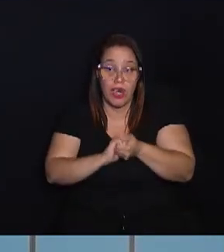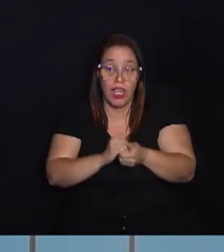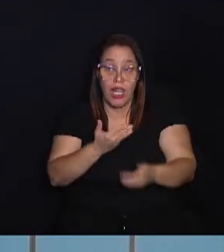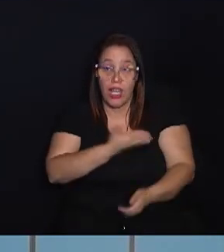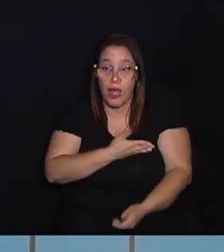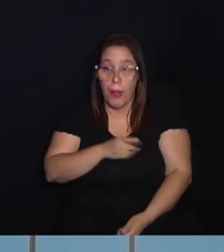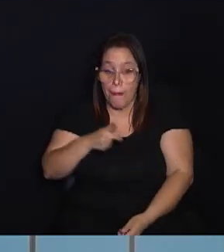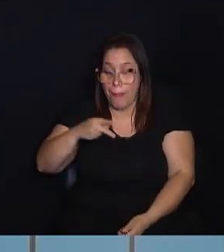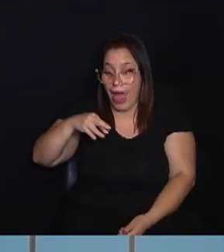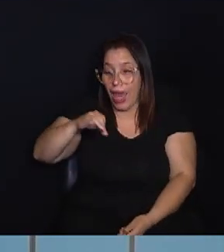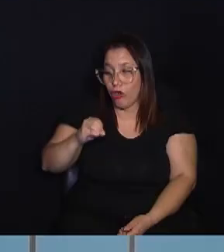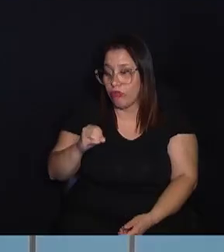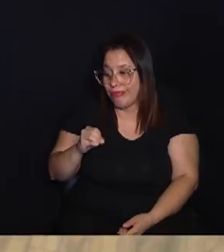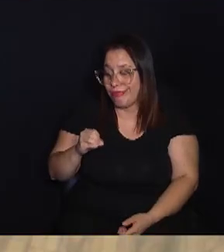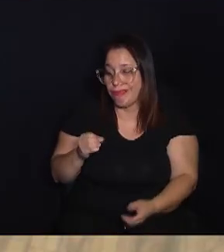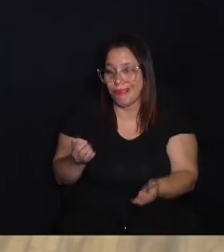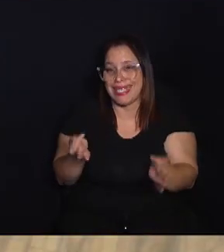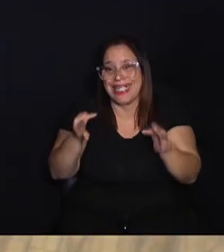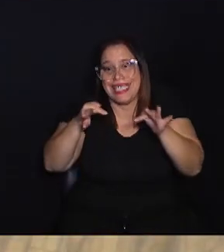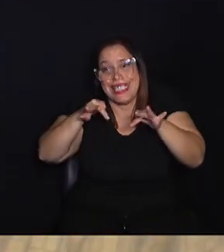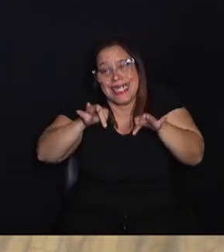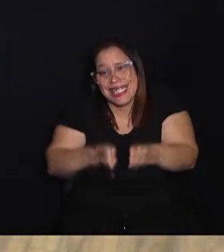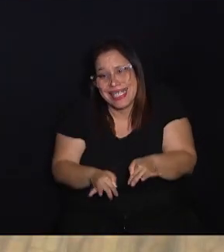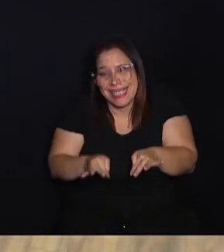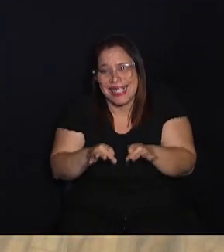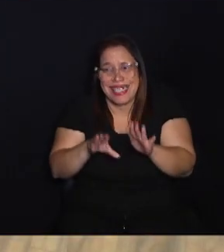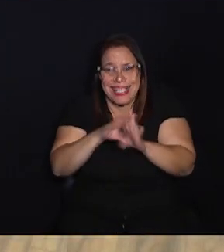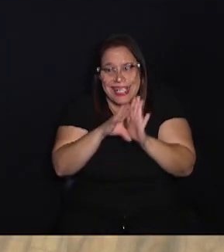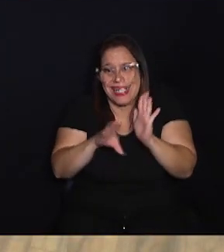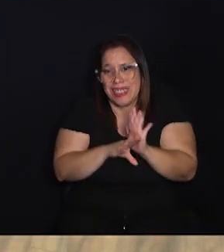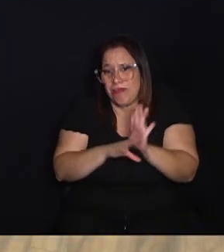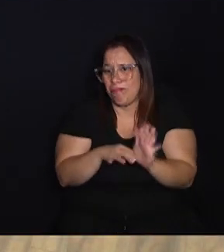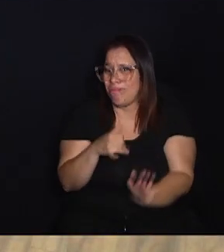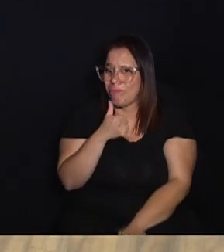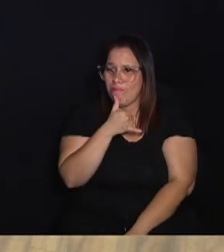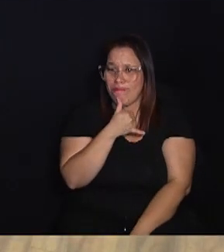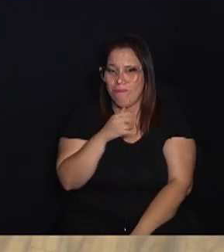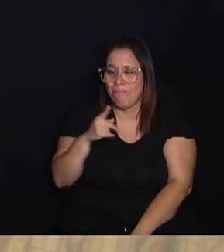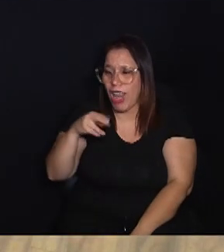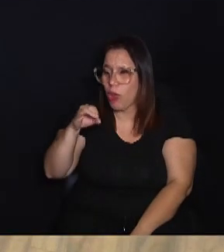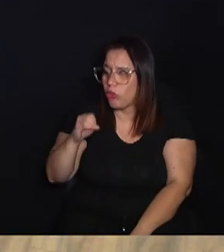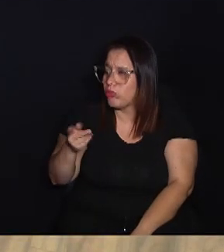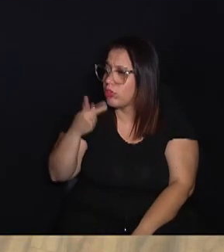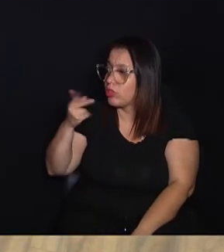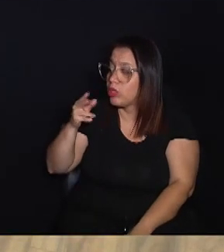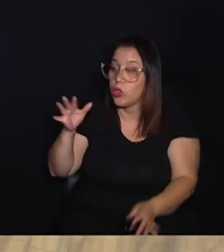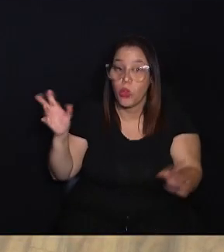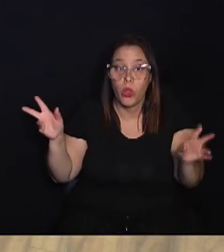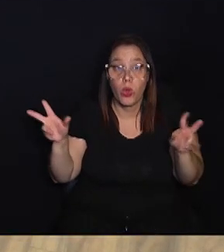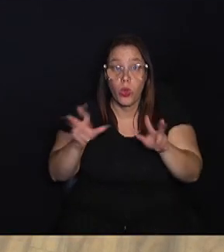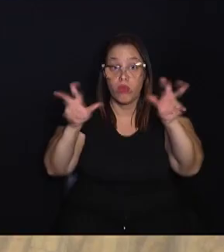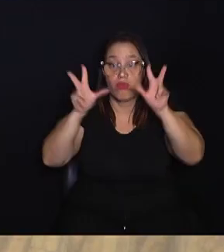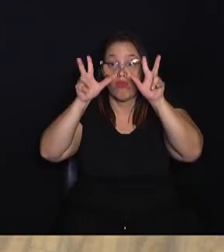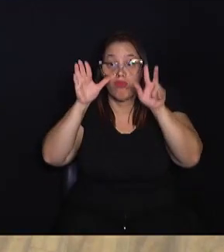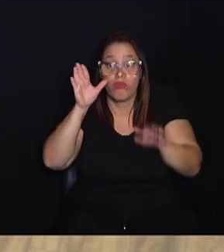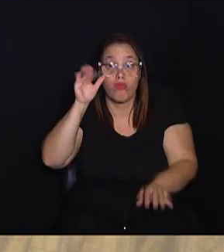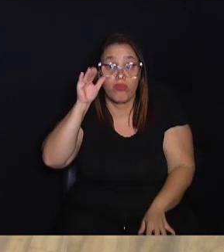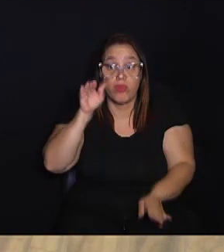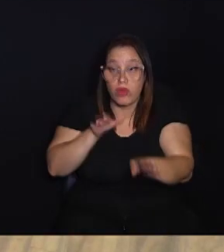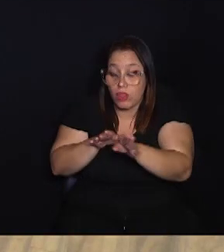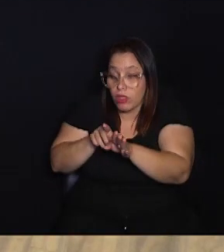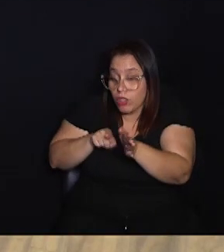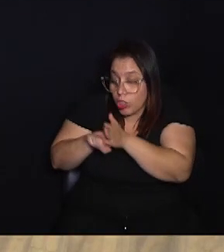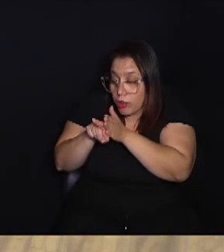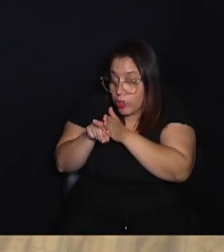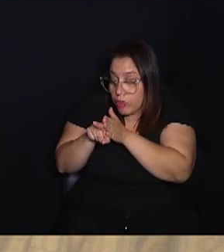Paulo, a gente já está na reta final aqui do nosso programa, infelizmente, mas uma coisa me chamou a atenção, uma curiosidade que eu queria te perguntar.